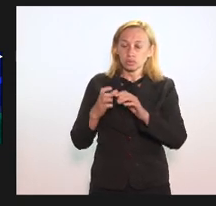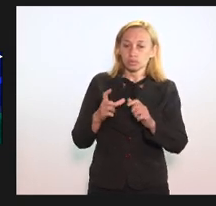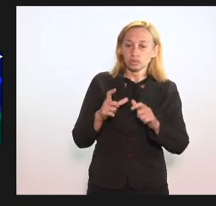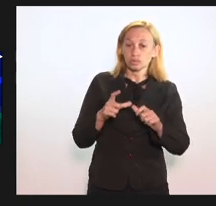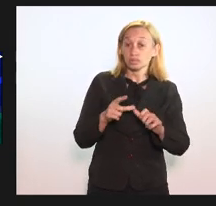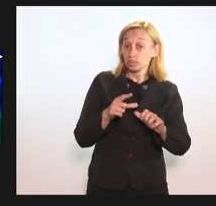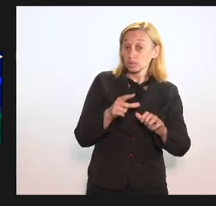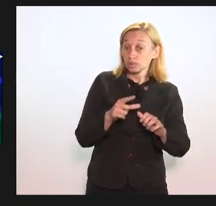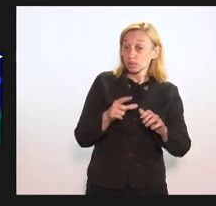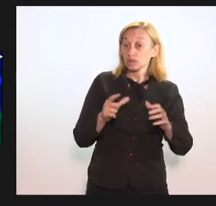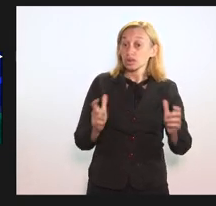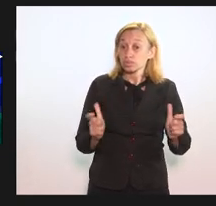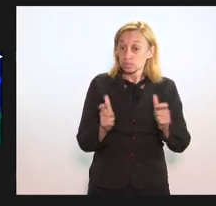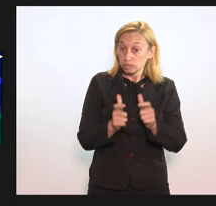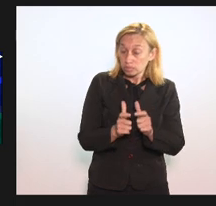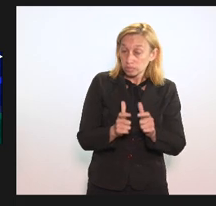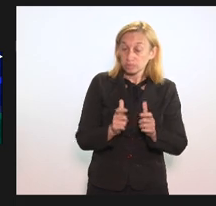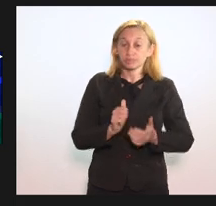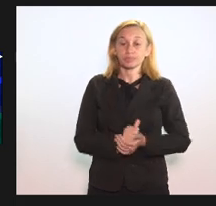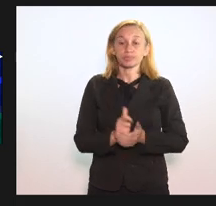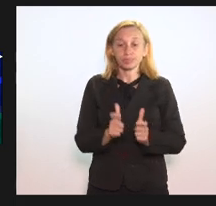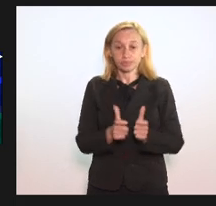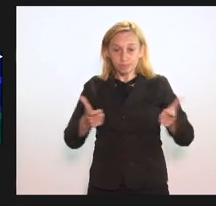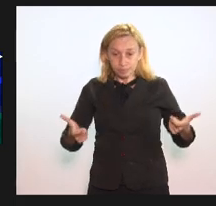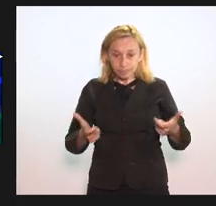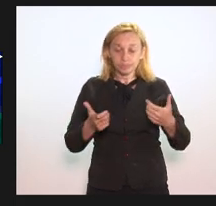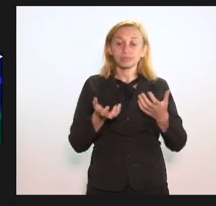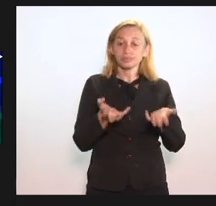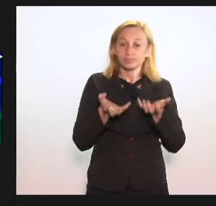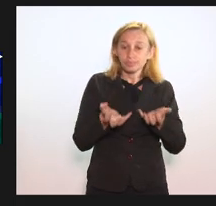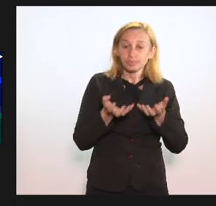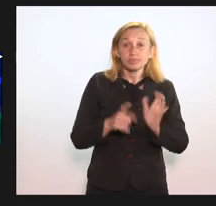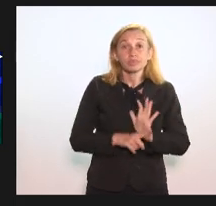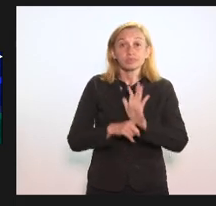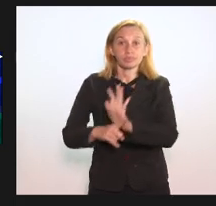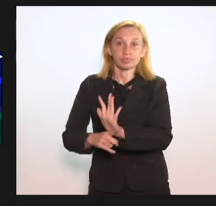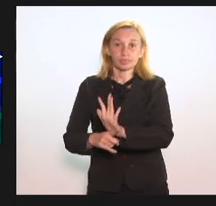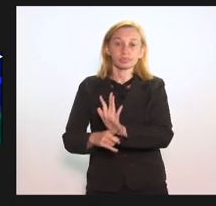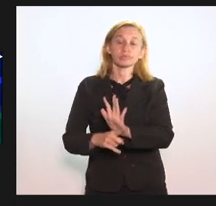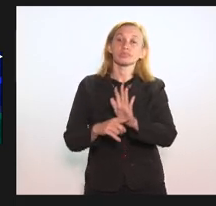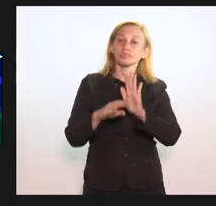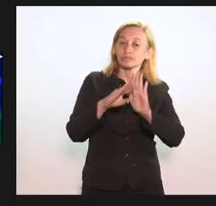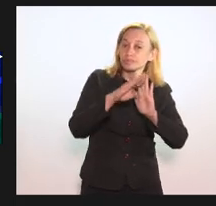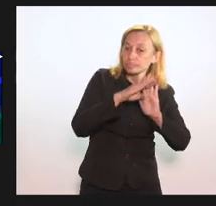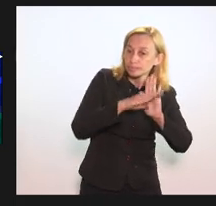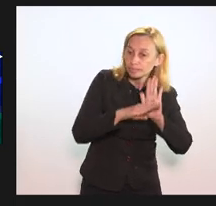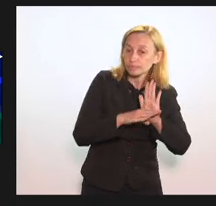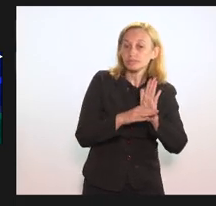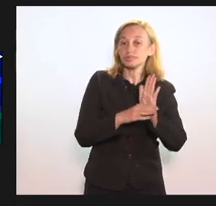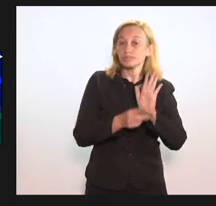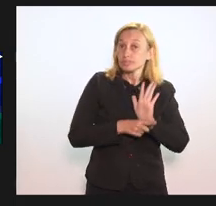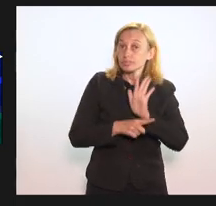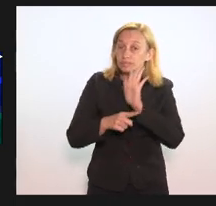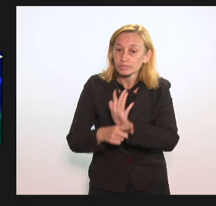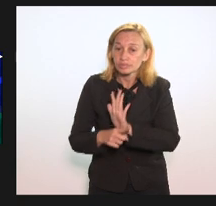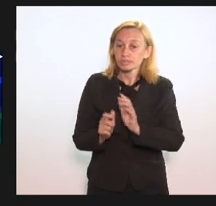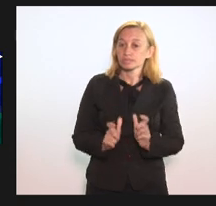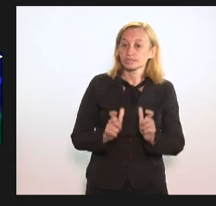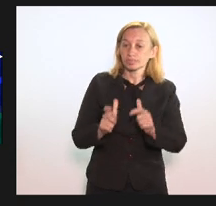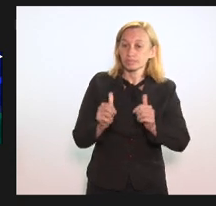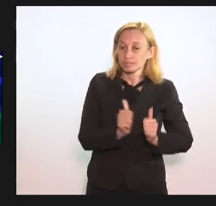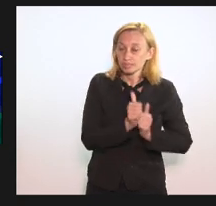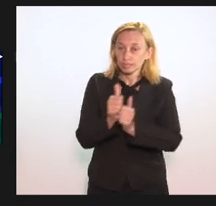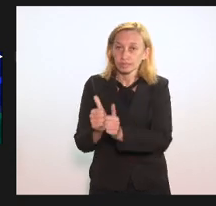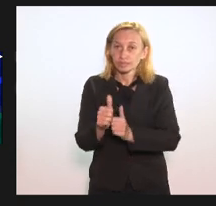queremos defender com medidas essenciais né de ajuda a esse